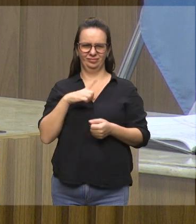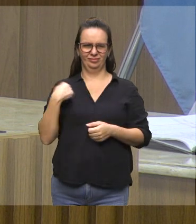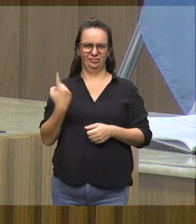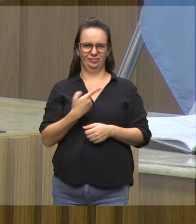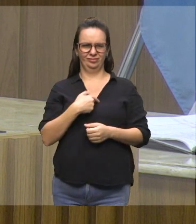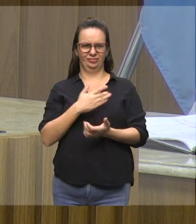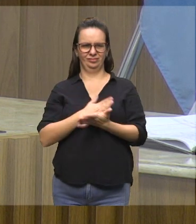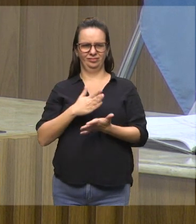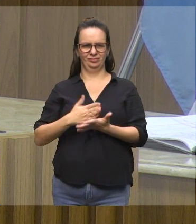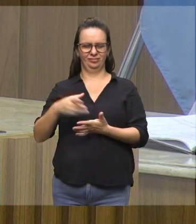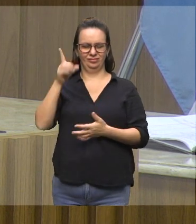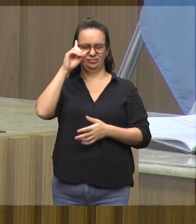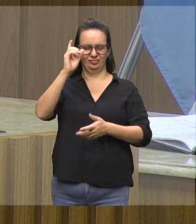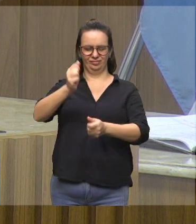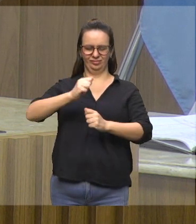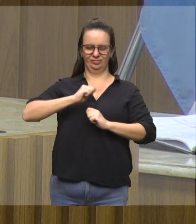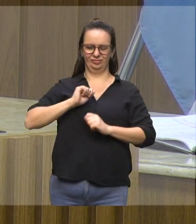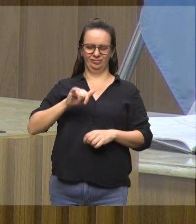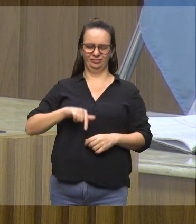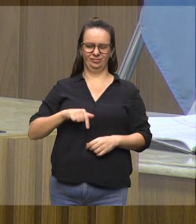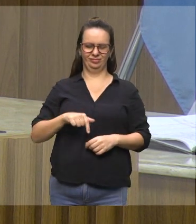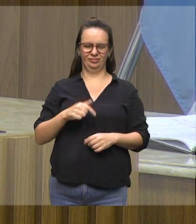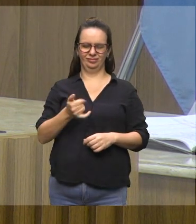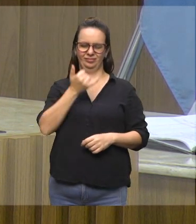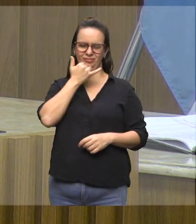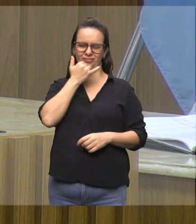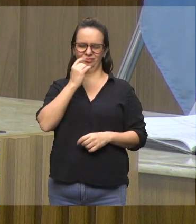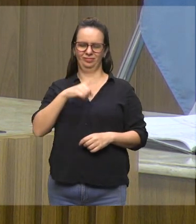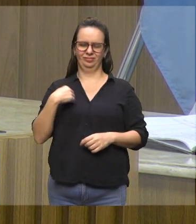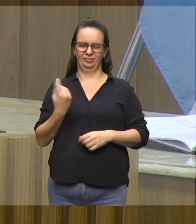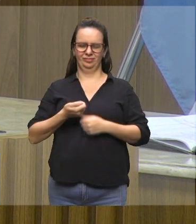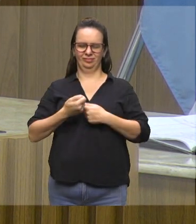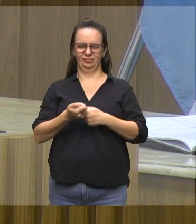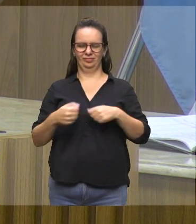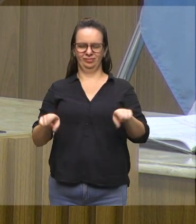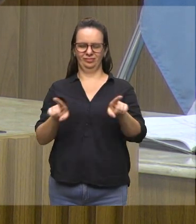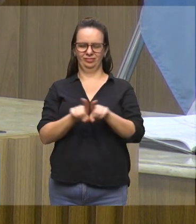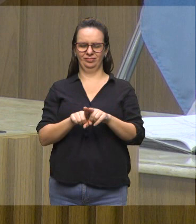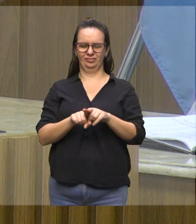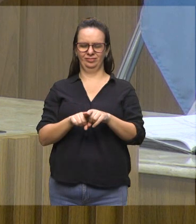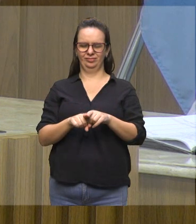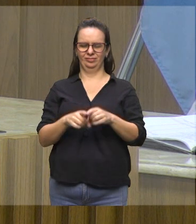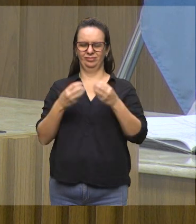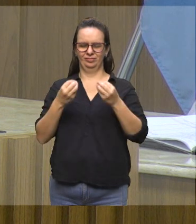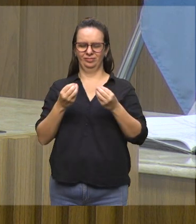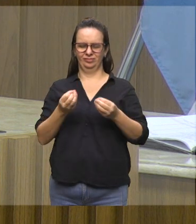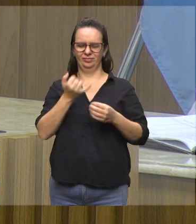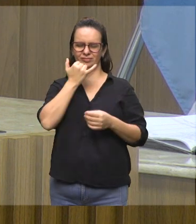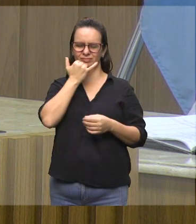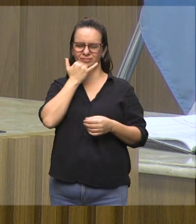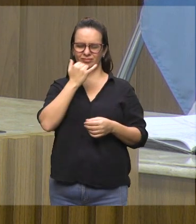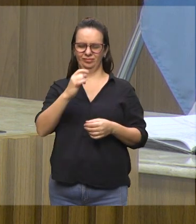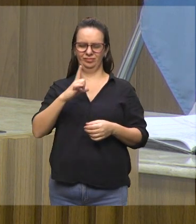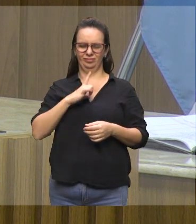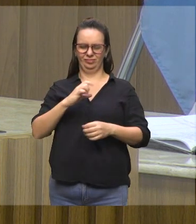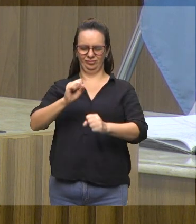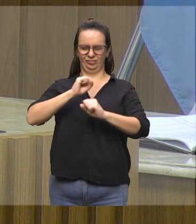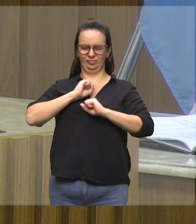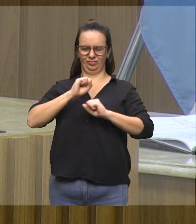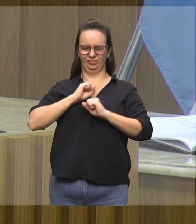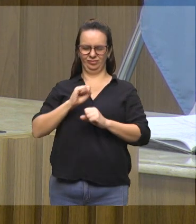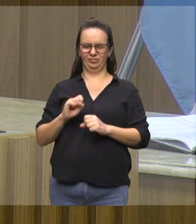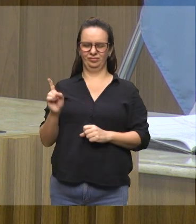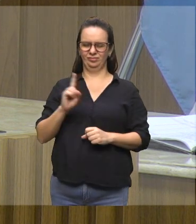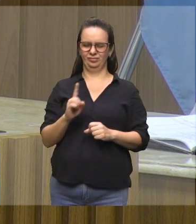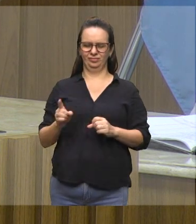que nos dai hoje, perdoai as nossas ofensas, assim como nós perdoamos a quem nos tem ofendido, e não